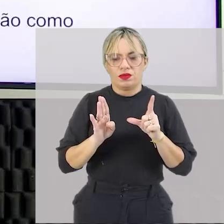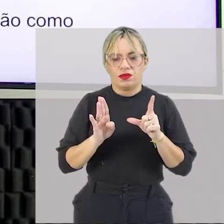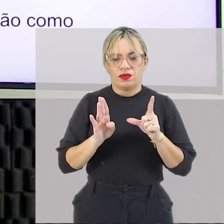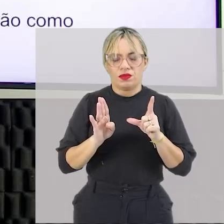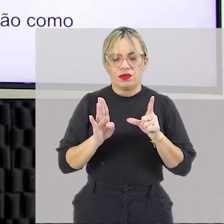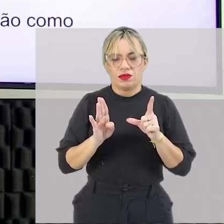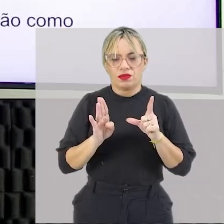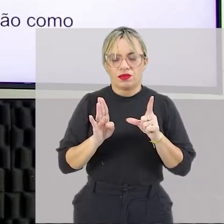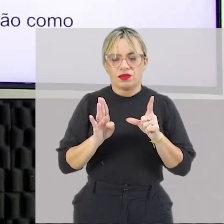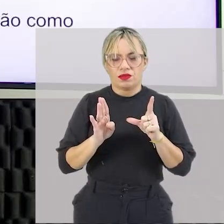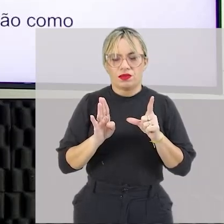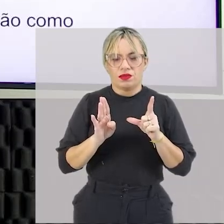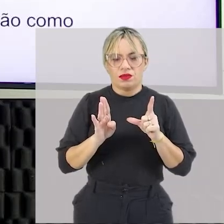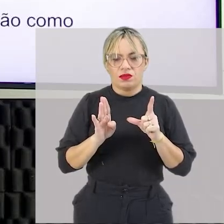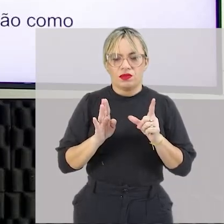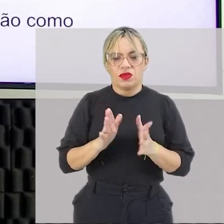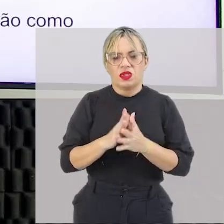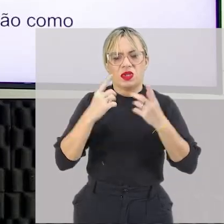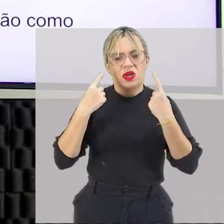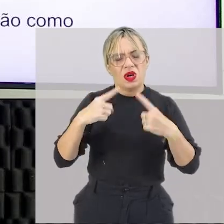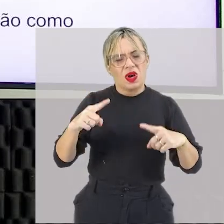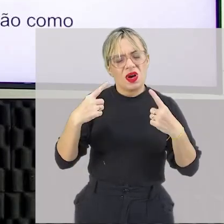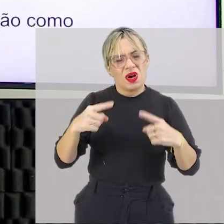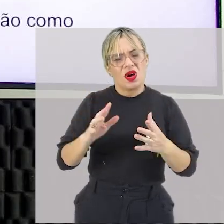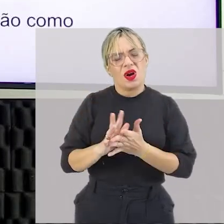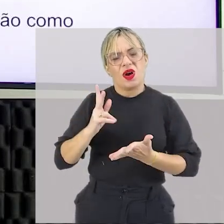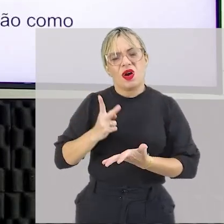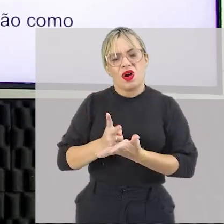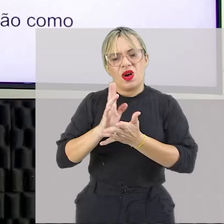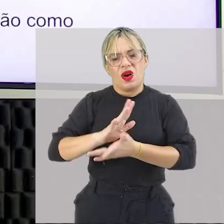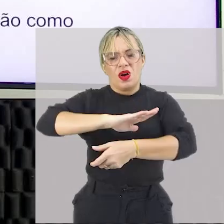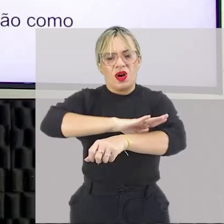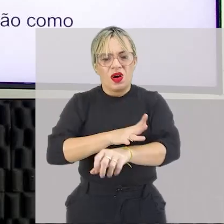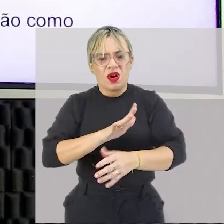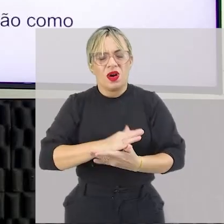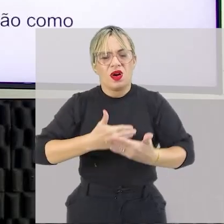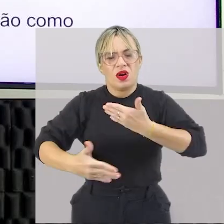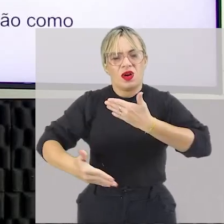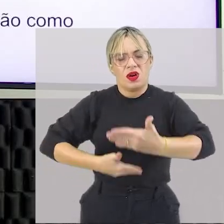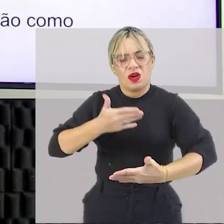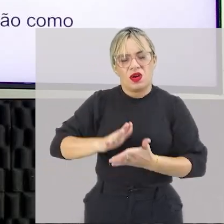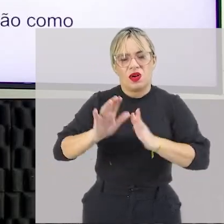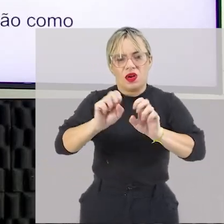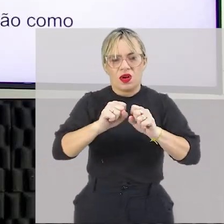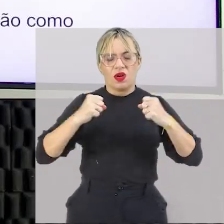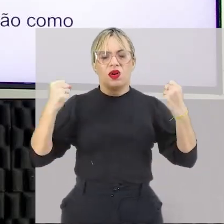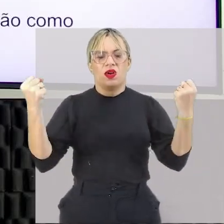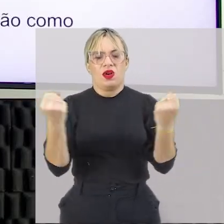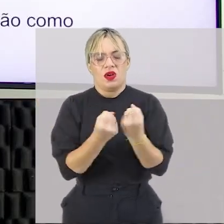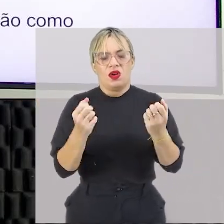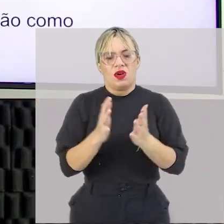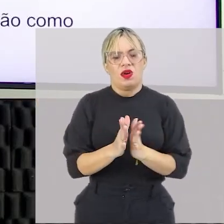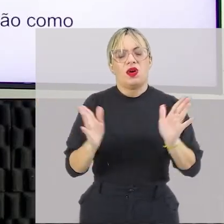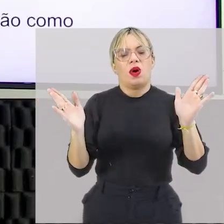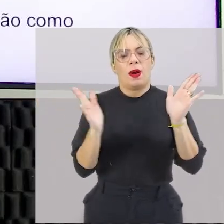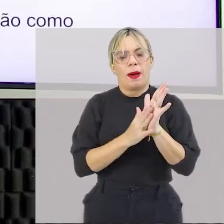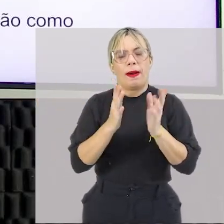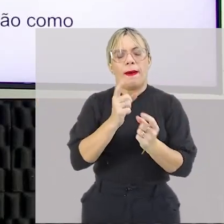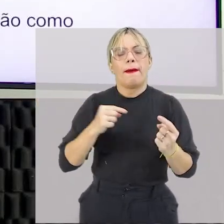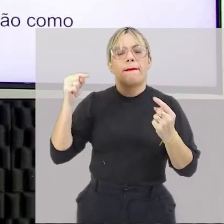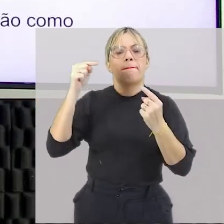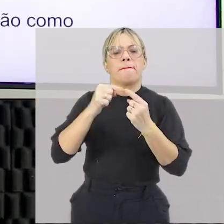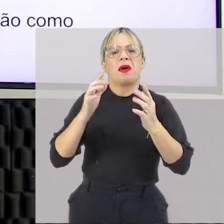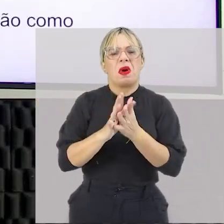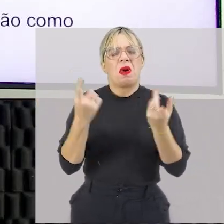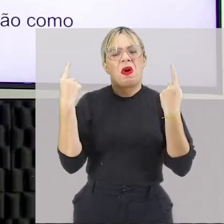nas relações sociais. Correto. Esse é o verdadeiro propósito do Movimento Negro Unificado quando ele surge. É de